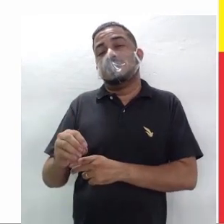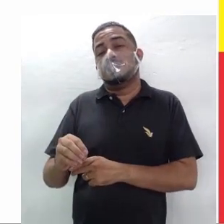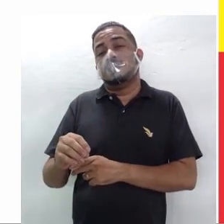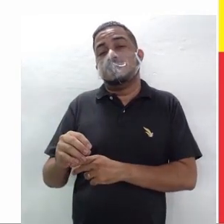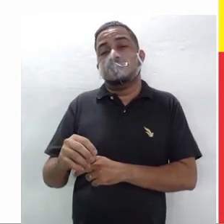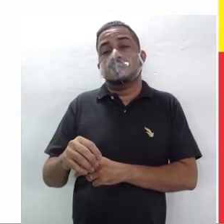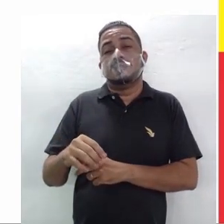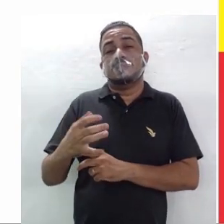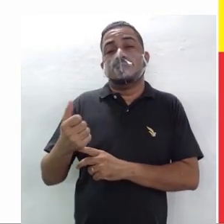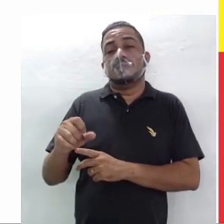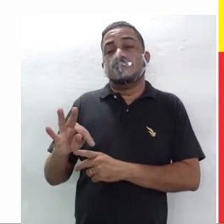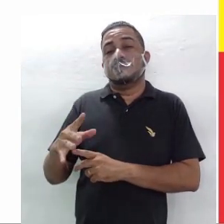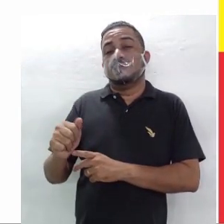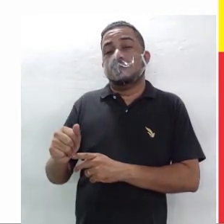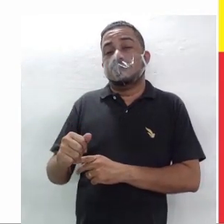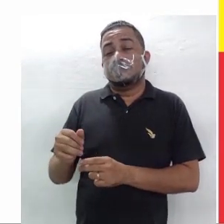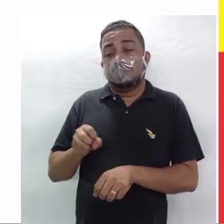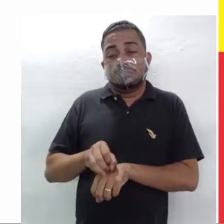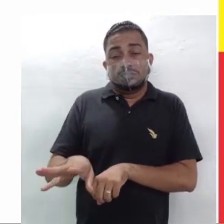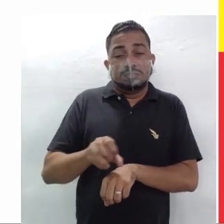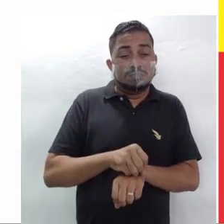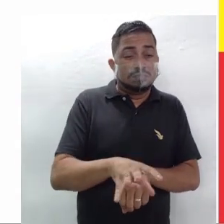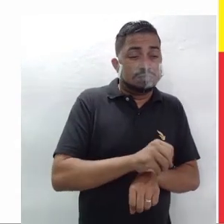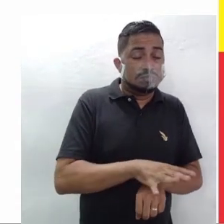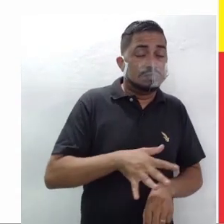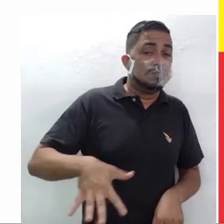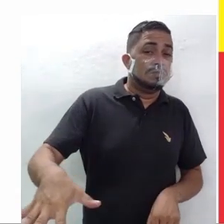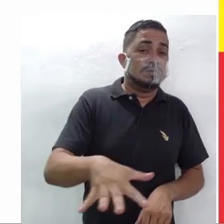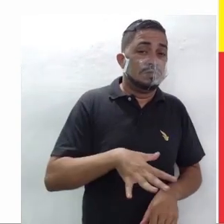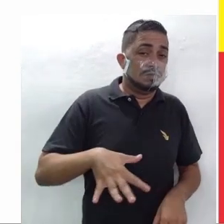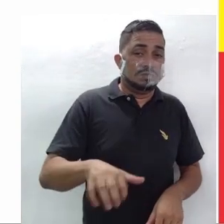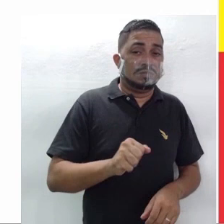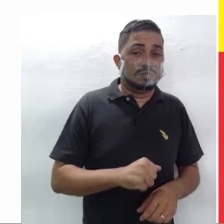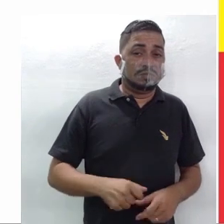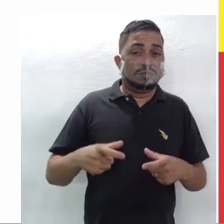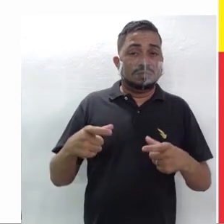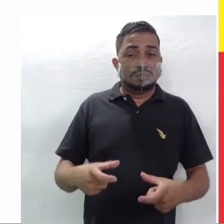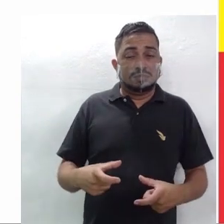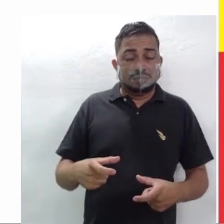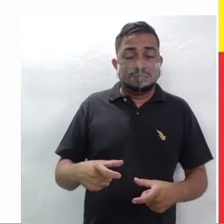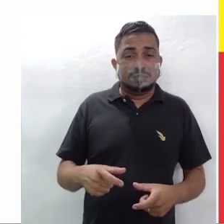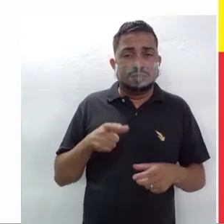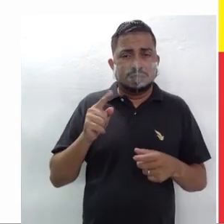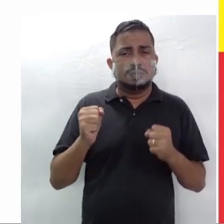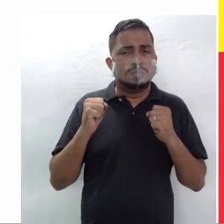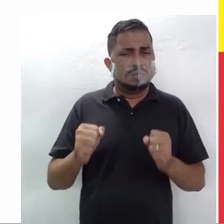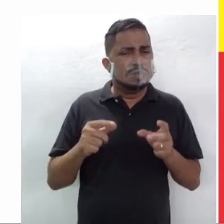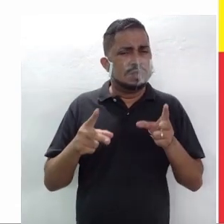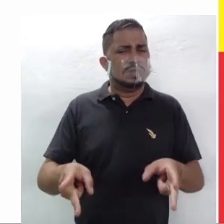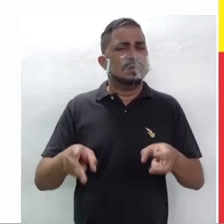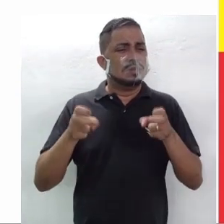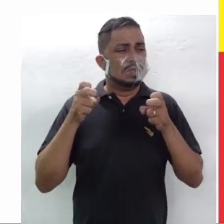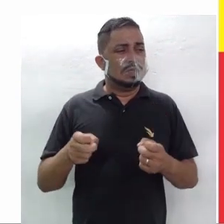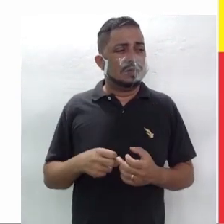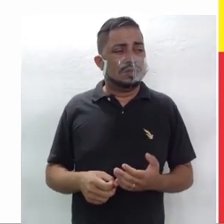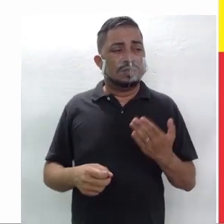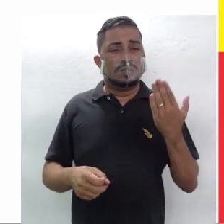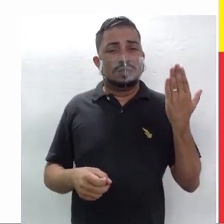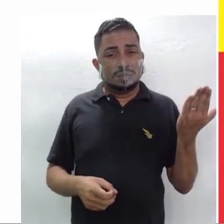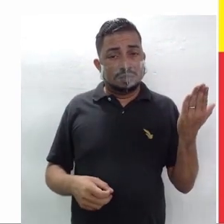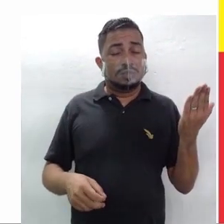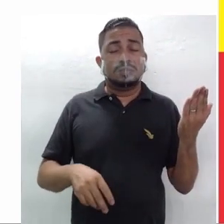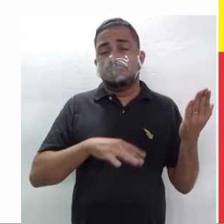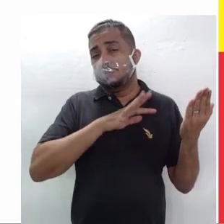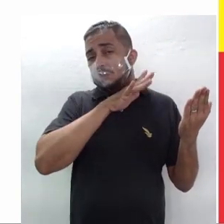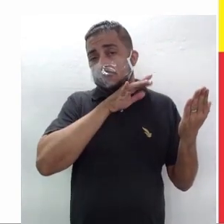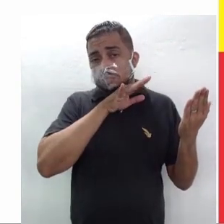a destruição de habitat. Então, você pode muito bem observar na nossa imagem de